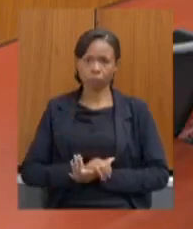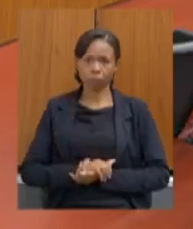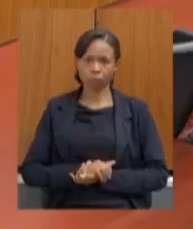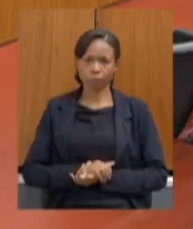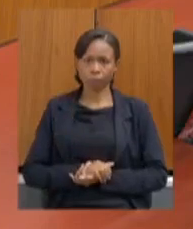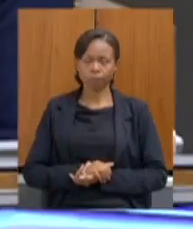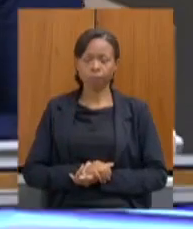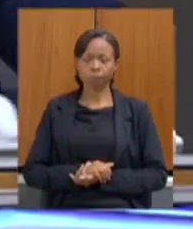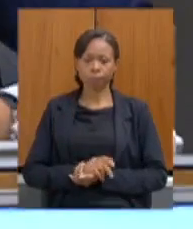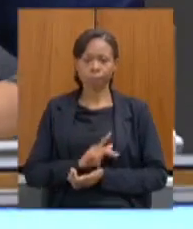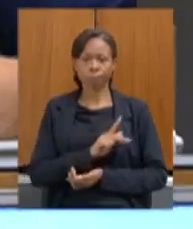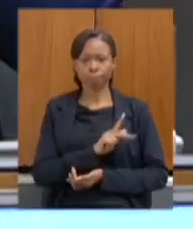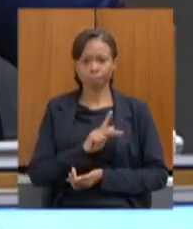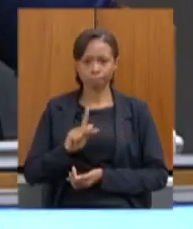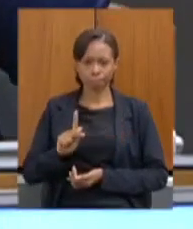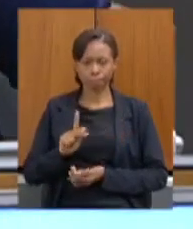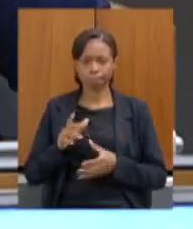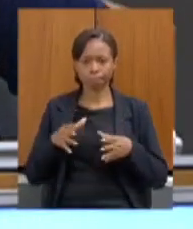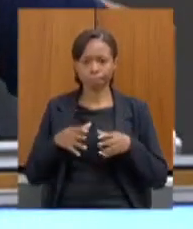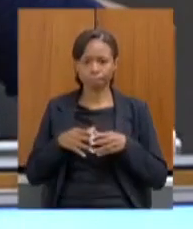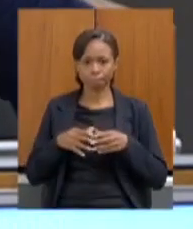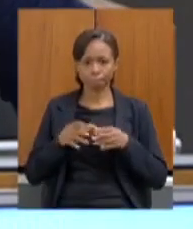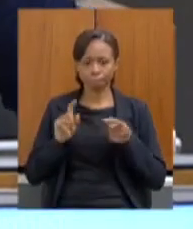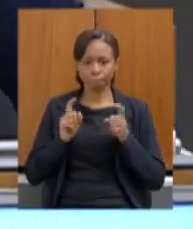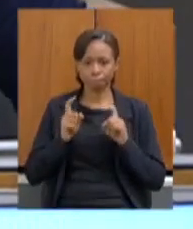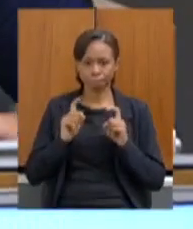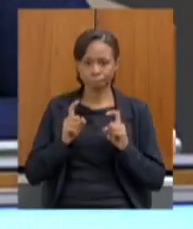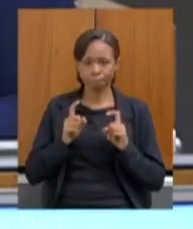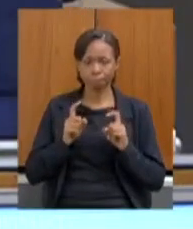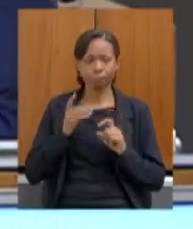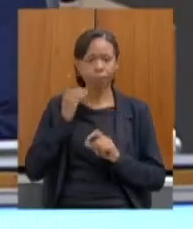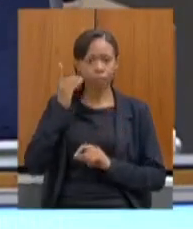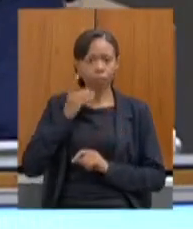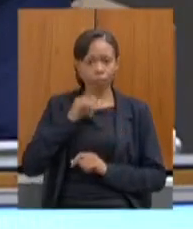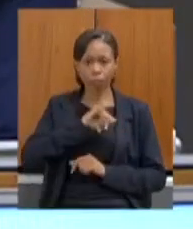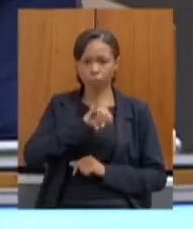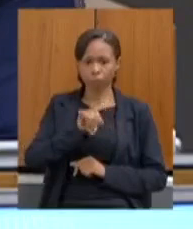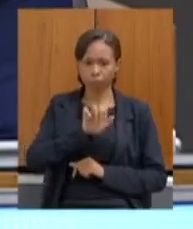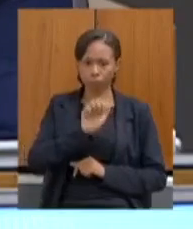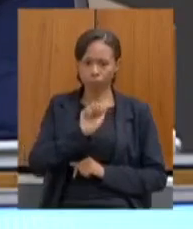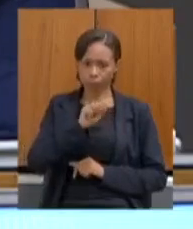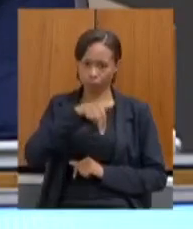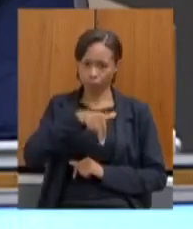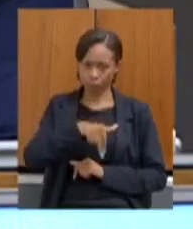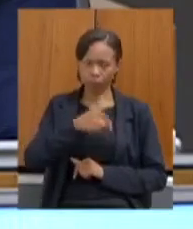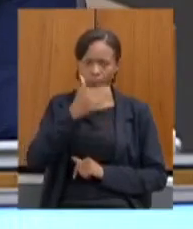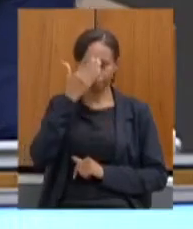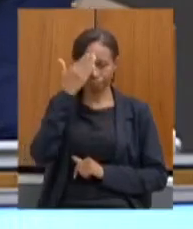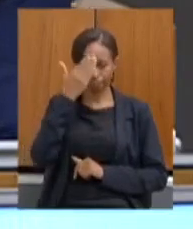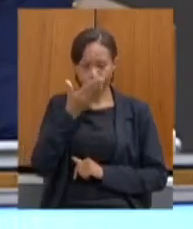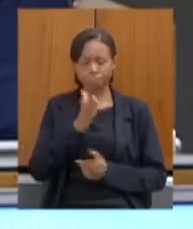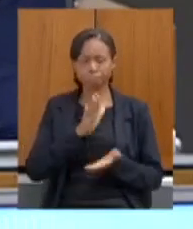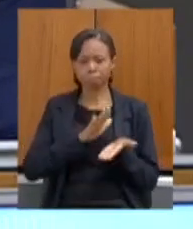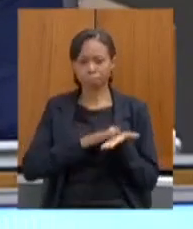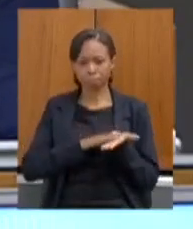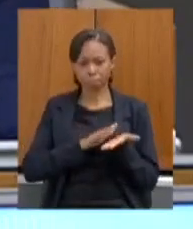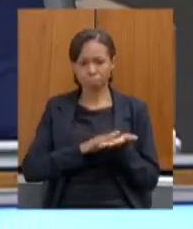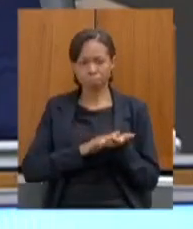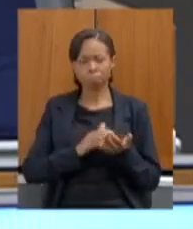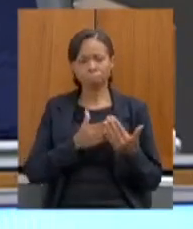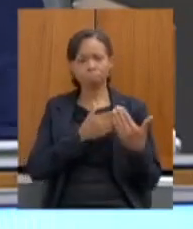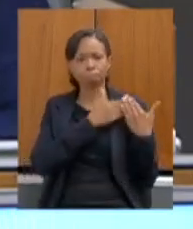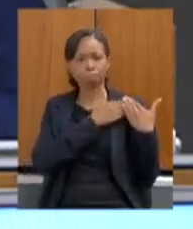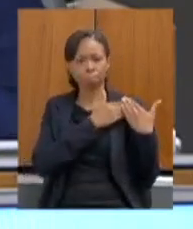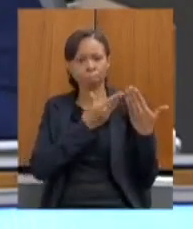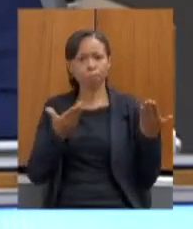Senhor presidente dessa sessão, deputado Jean Freire, muito obrigado e parabenizo pela condução dos trabalhos nessa